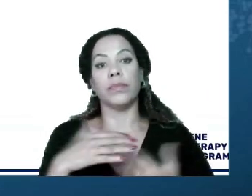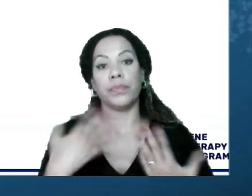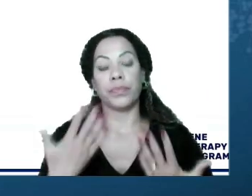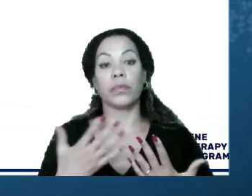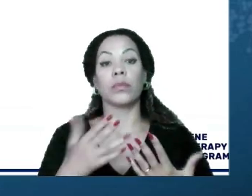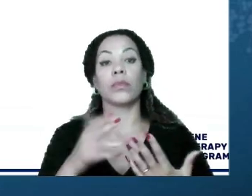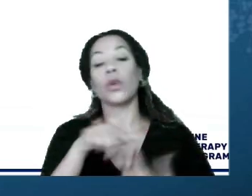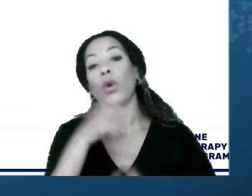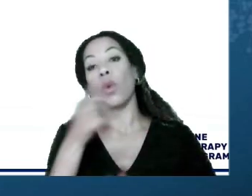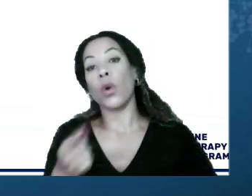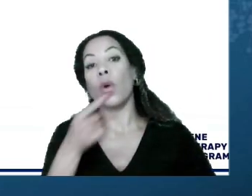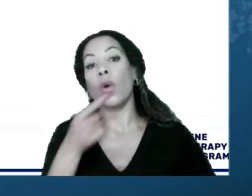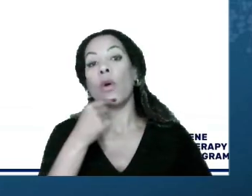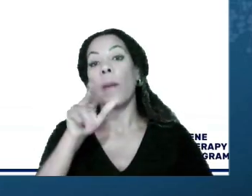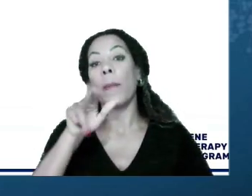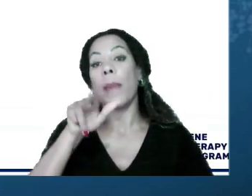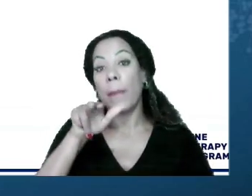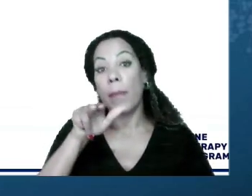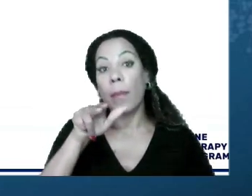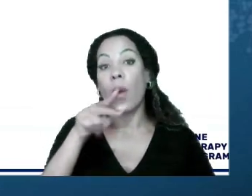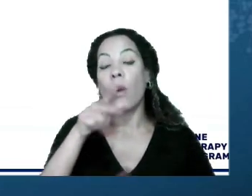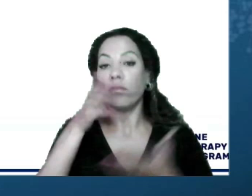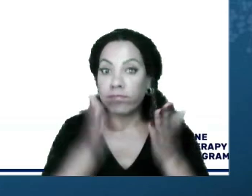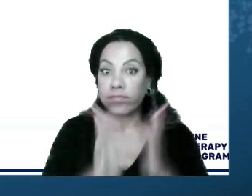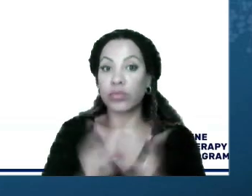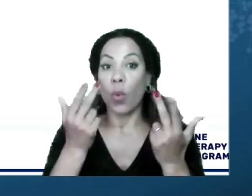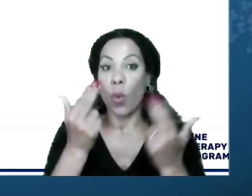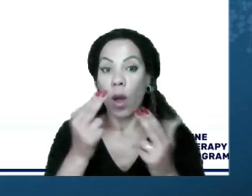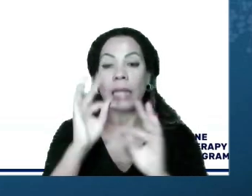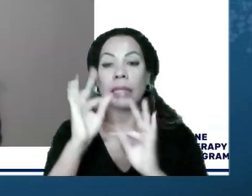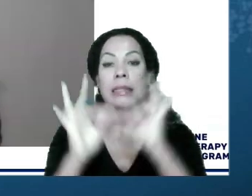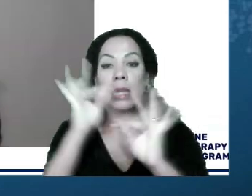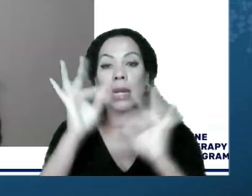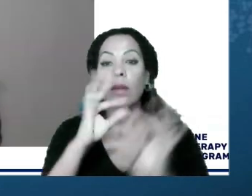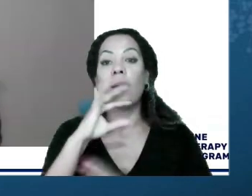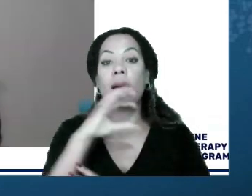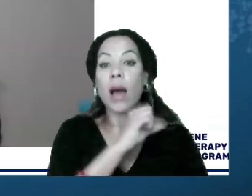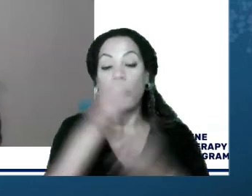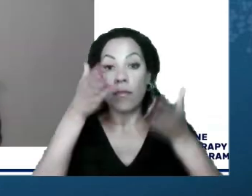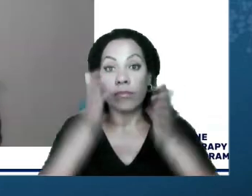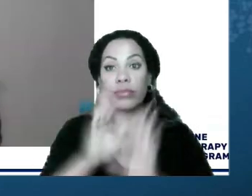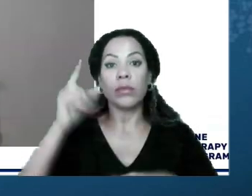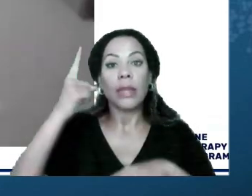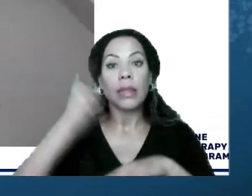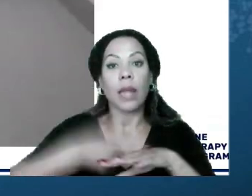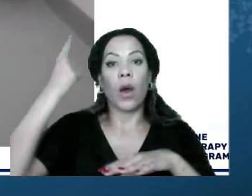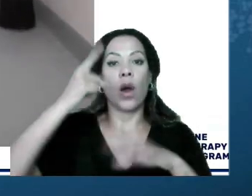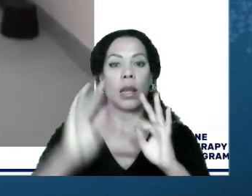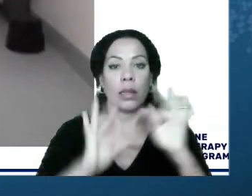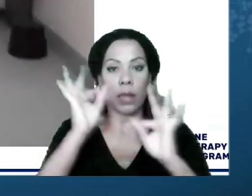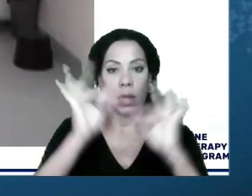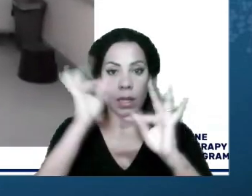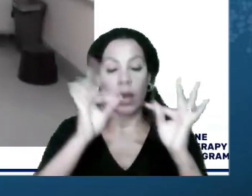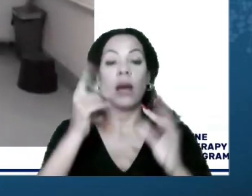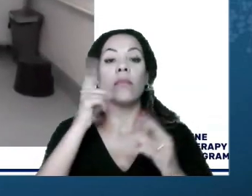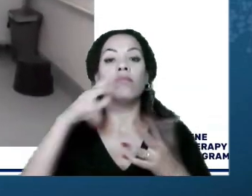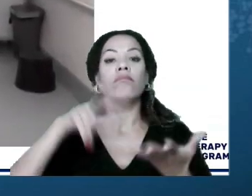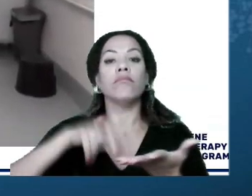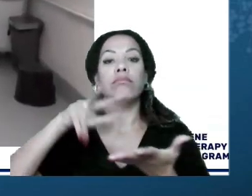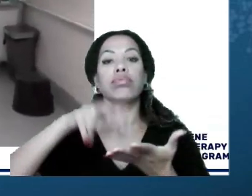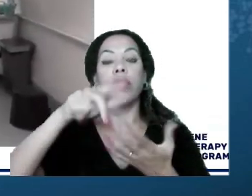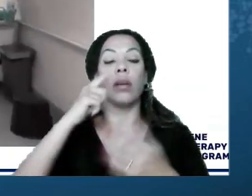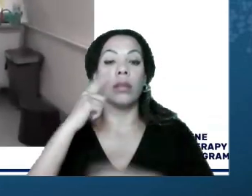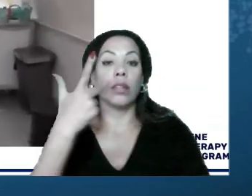um irmão dessa mesma ninhada foi tratado logo depois do nascimento com a injeção